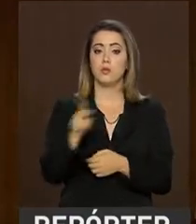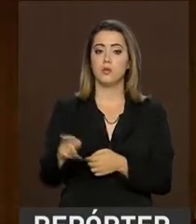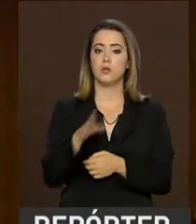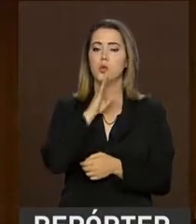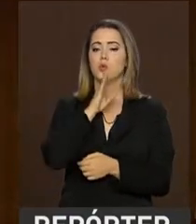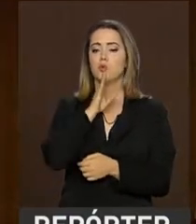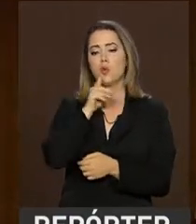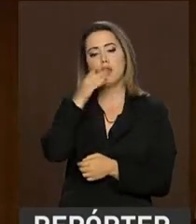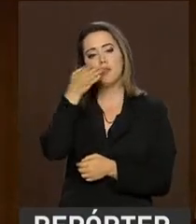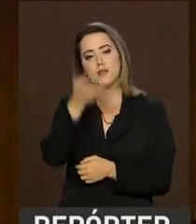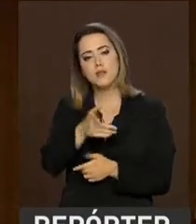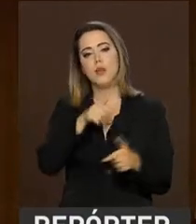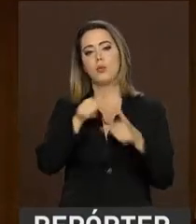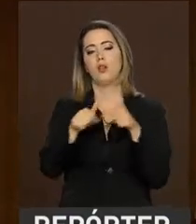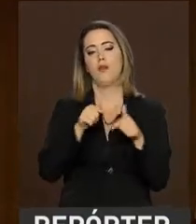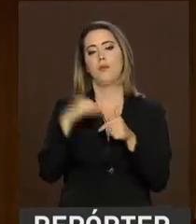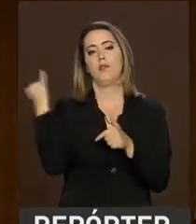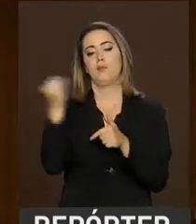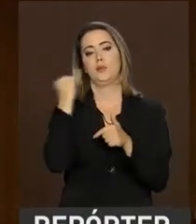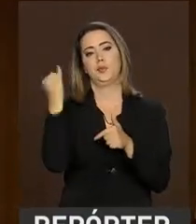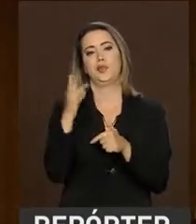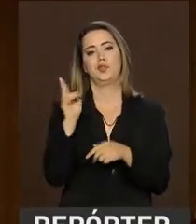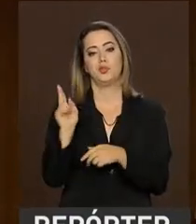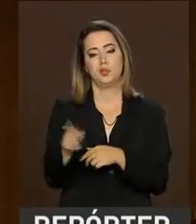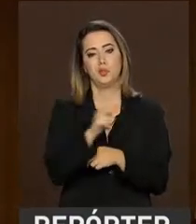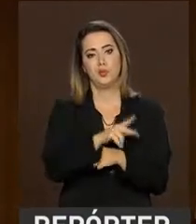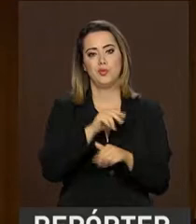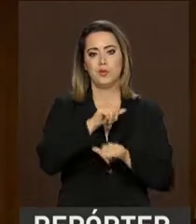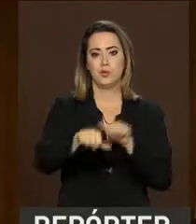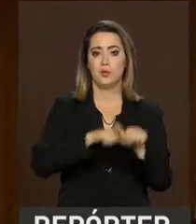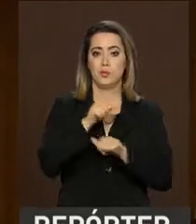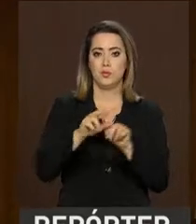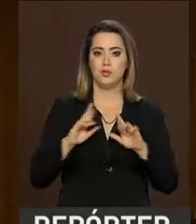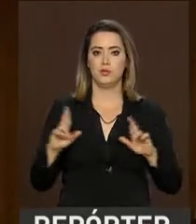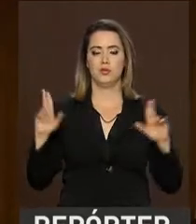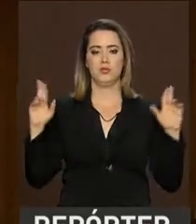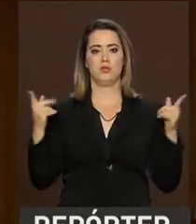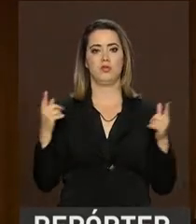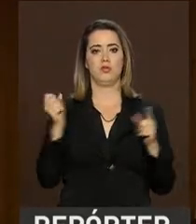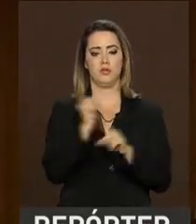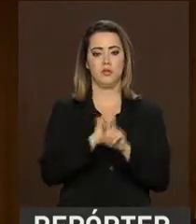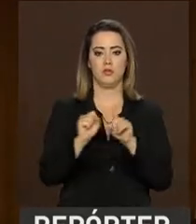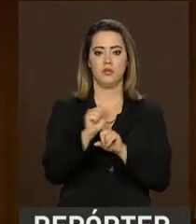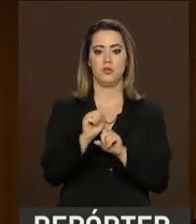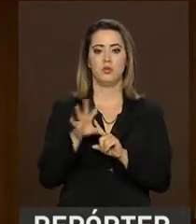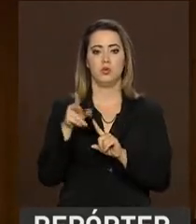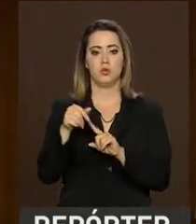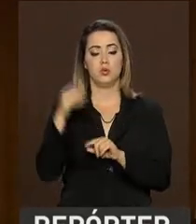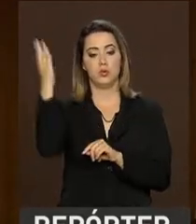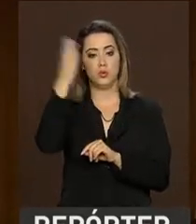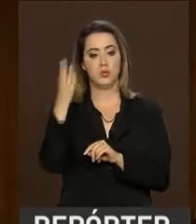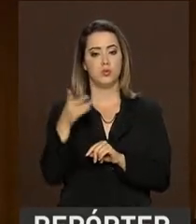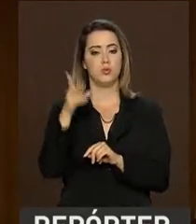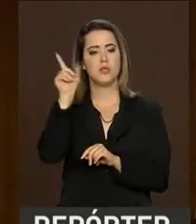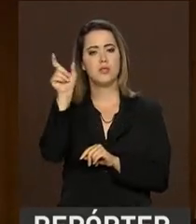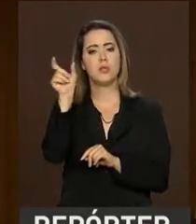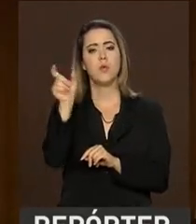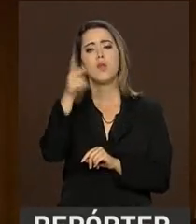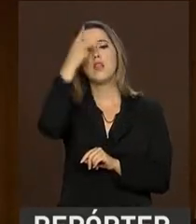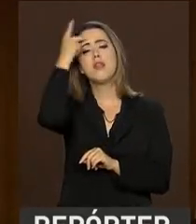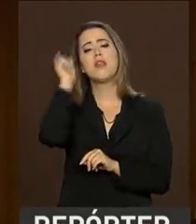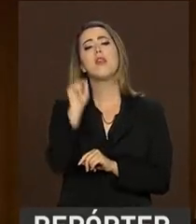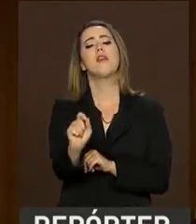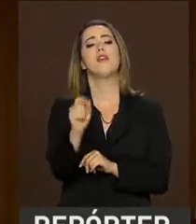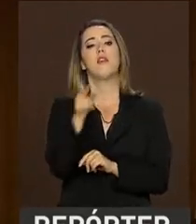reconhecimento do trabalho do professor mudar as representações sociais do brasil todo sobre quem é o professor